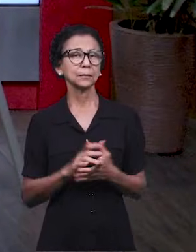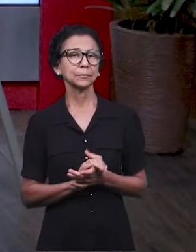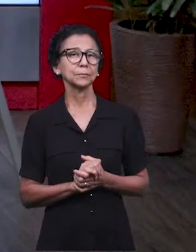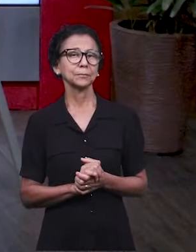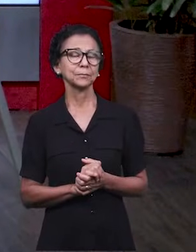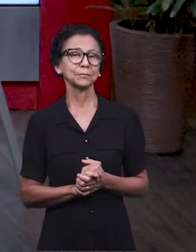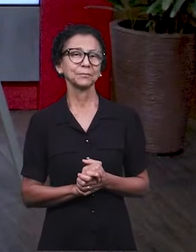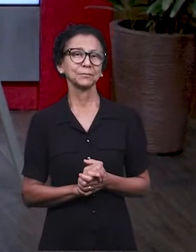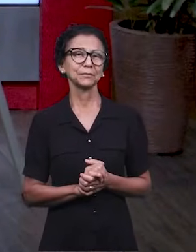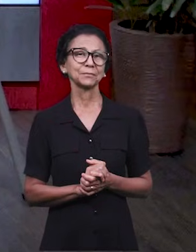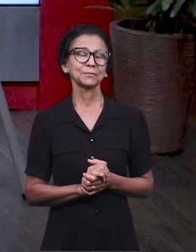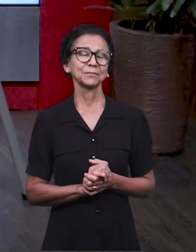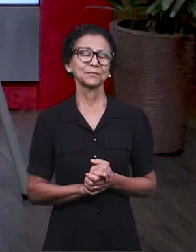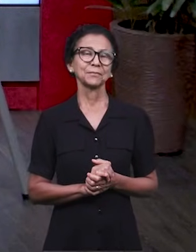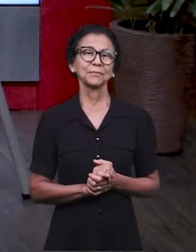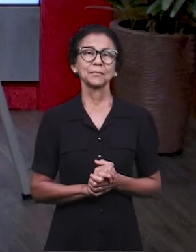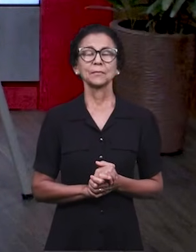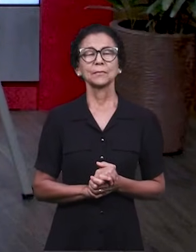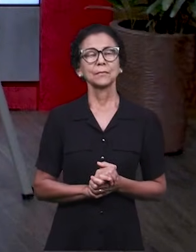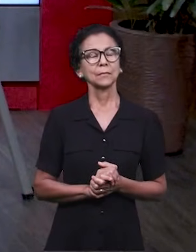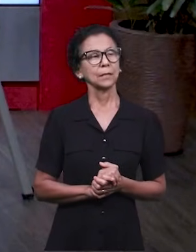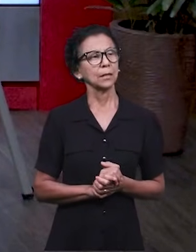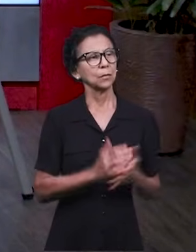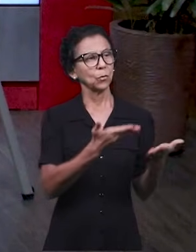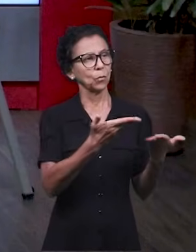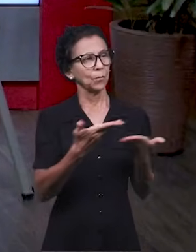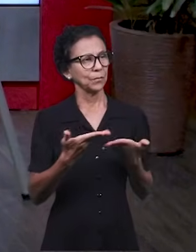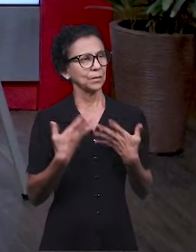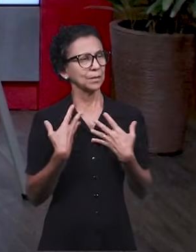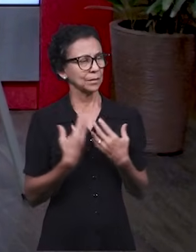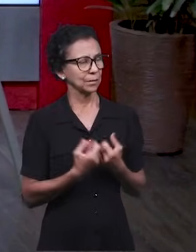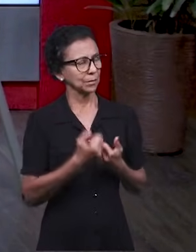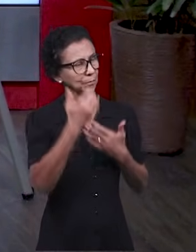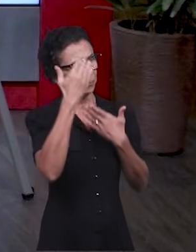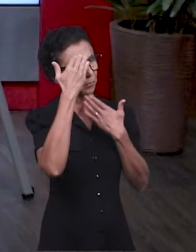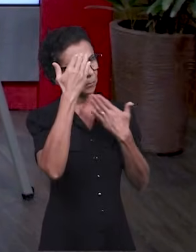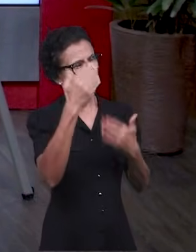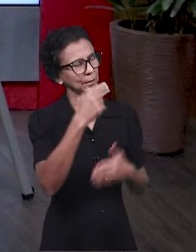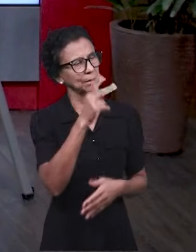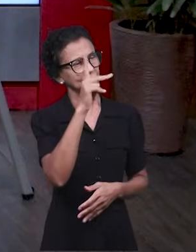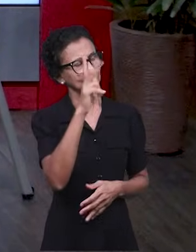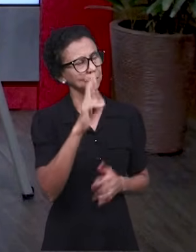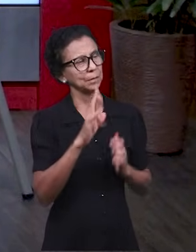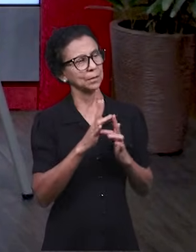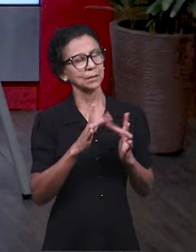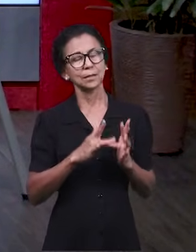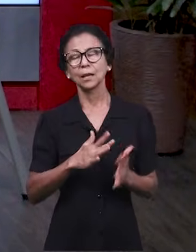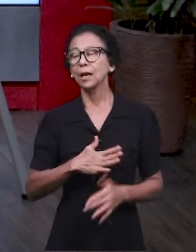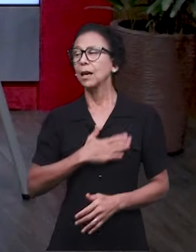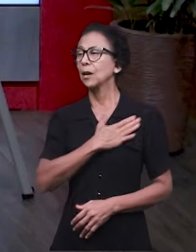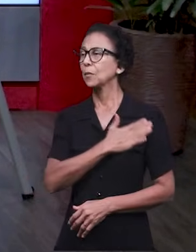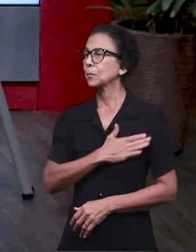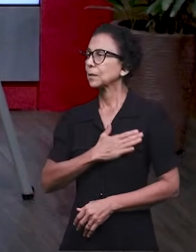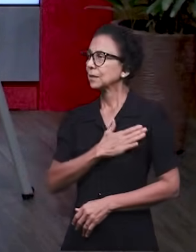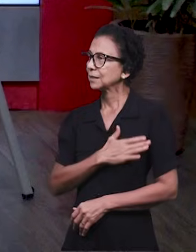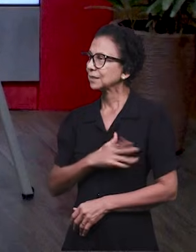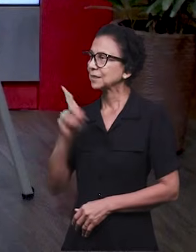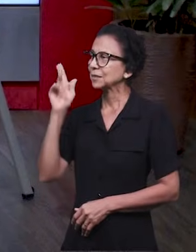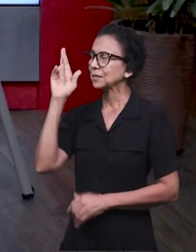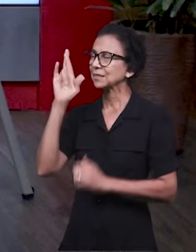pastor nos atendeu aqui ao convite, então muito obrigado, pastor, a paz do Senhor. É muito prazer, a paz do